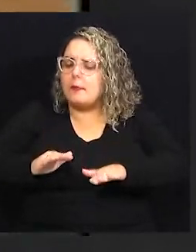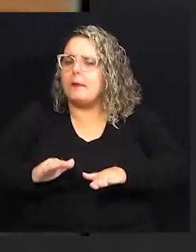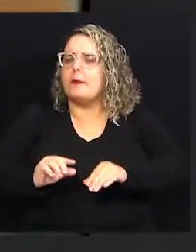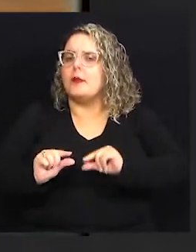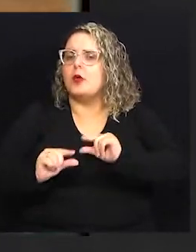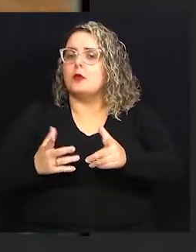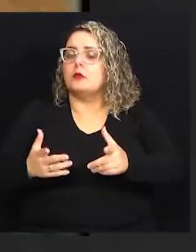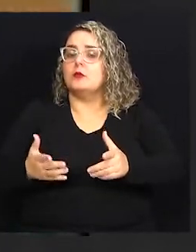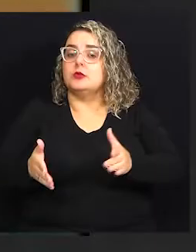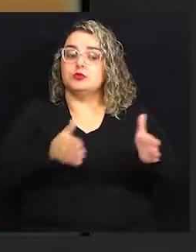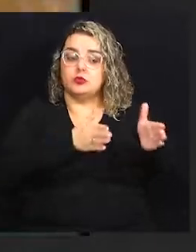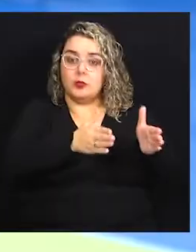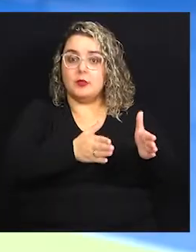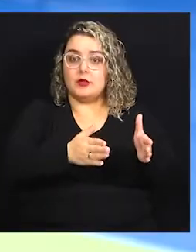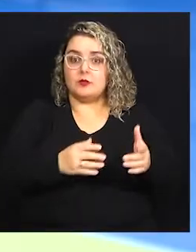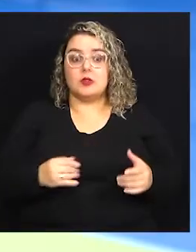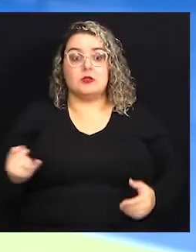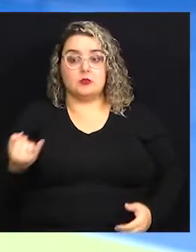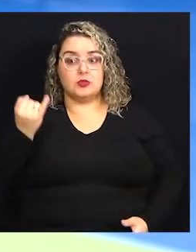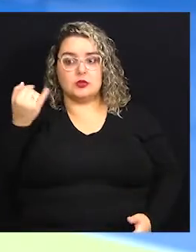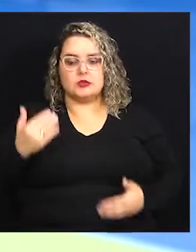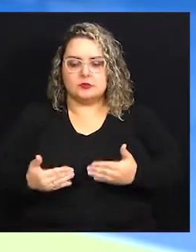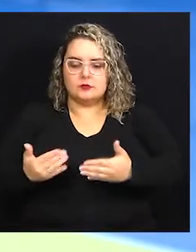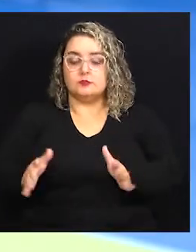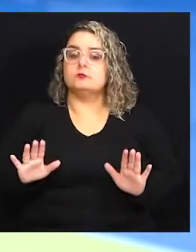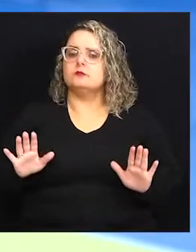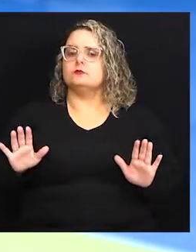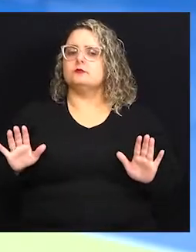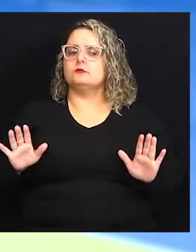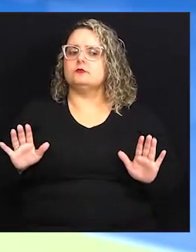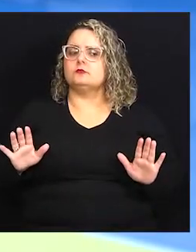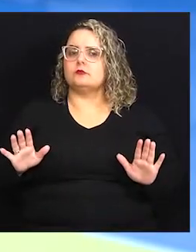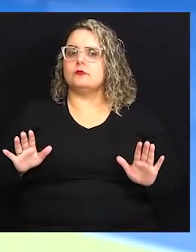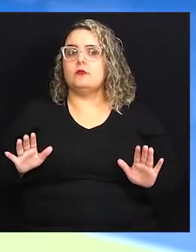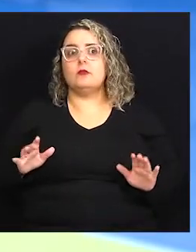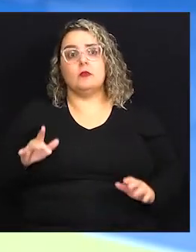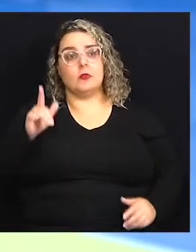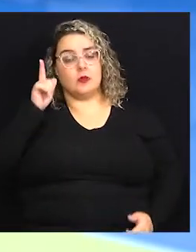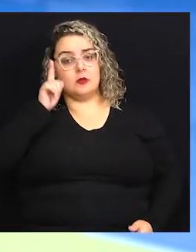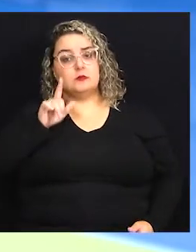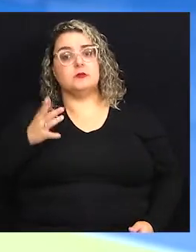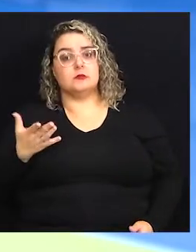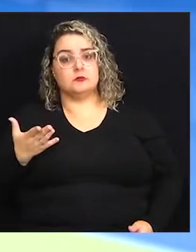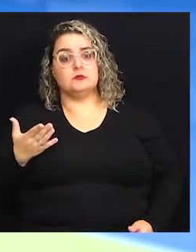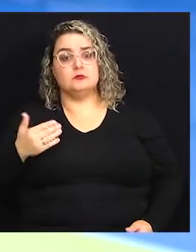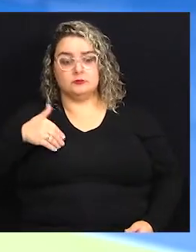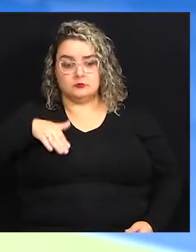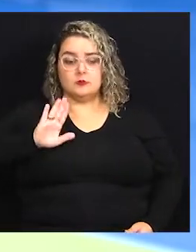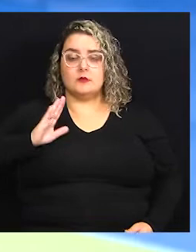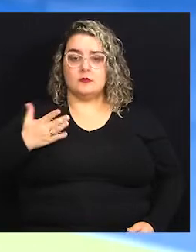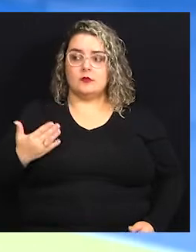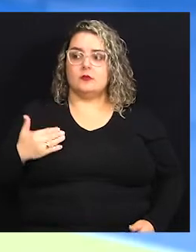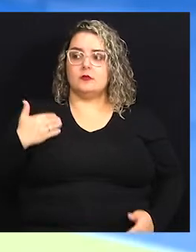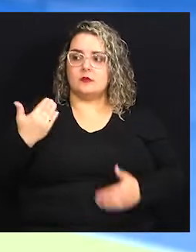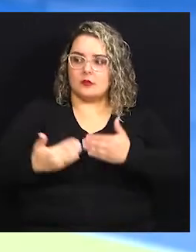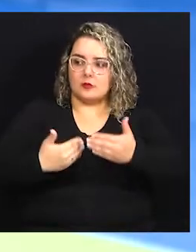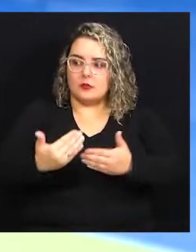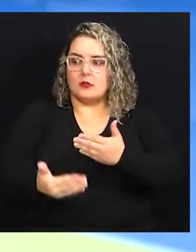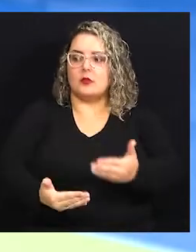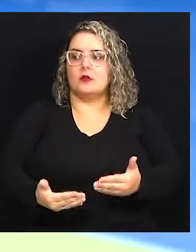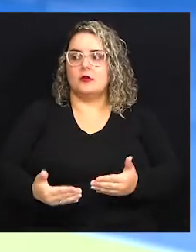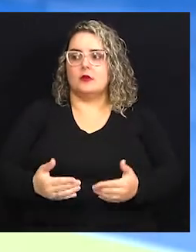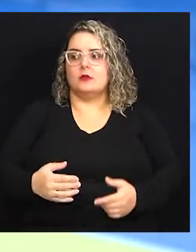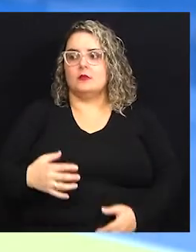passo. Dali eu falei, opa, dá para se chegar mais além. Aí o passo já foi maior, para ir jogar em